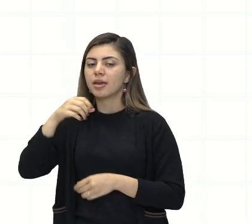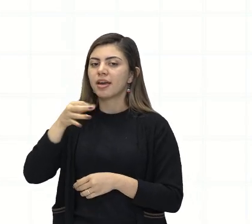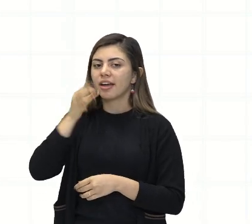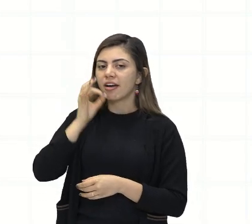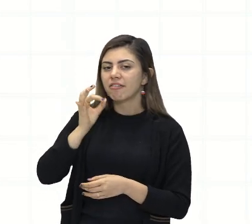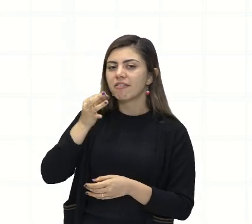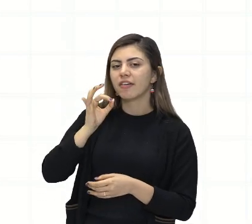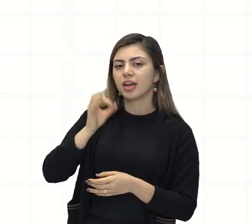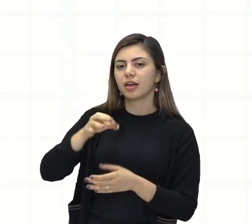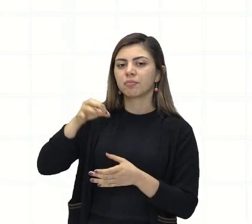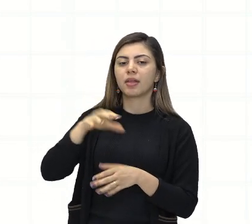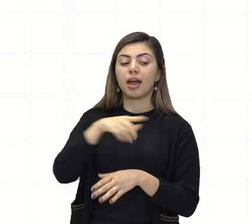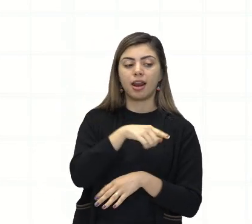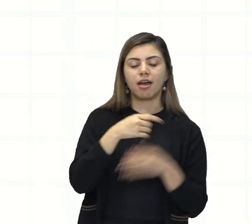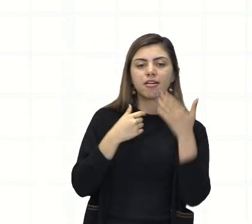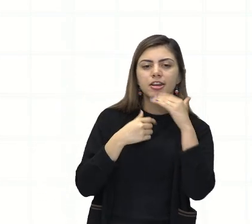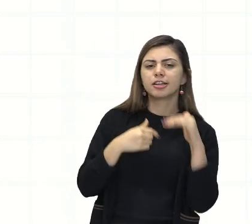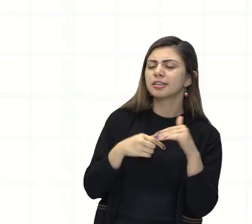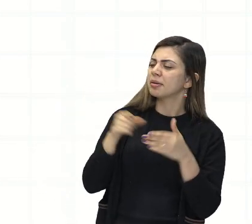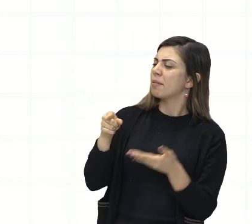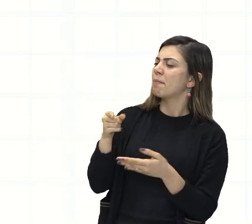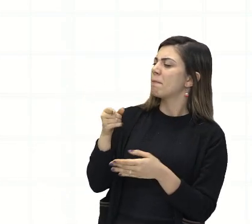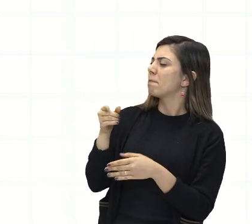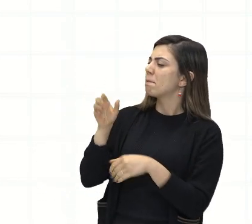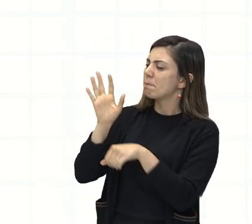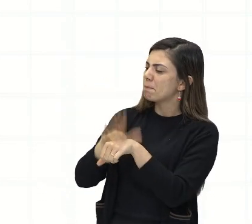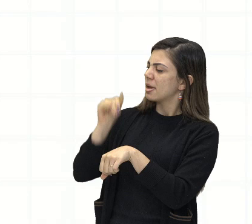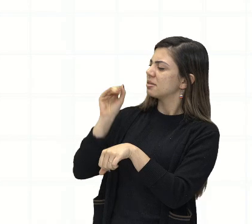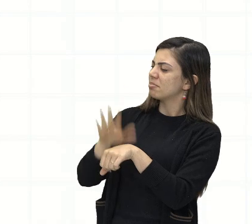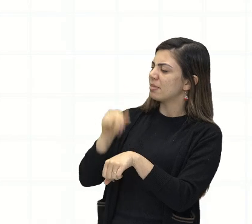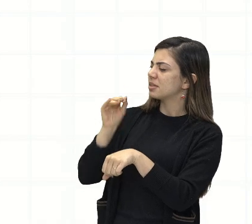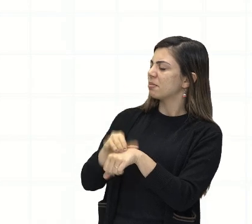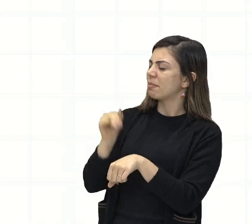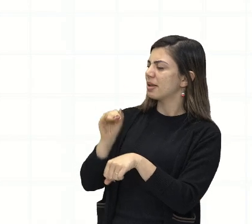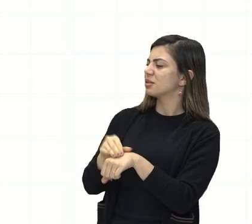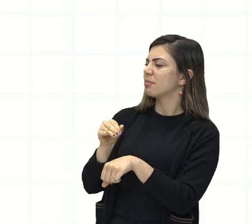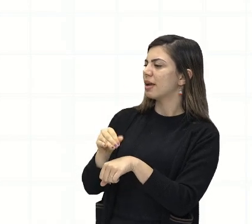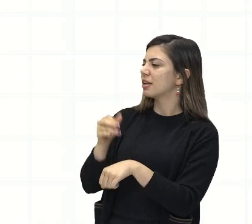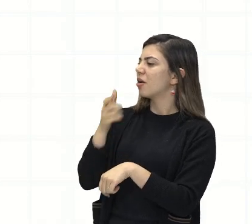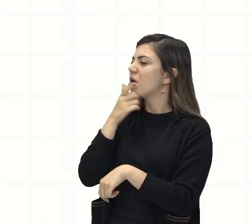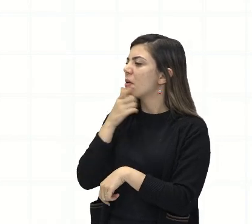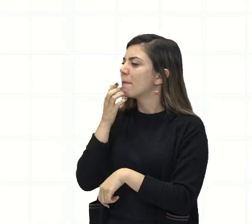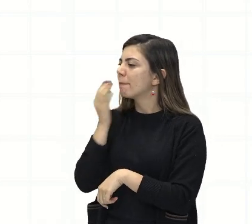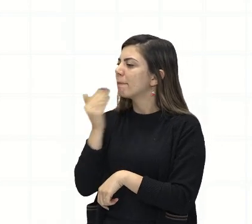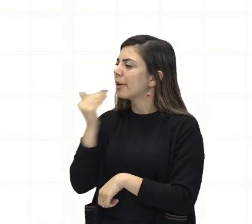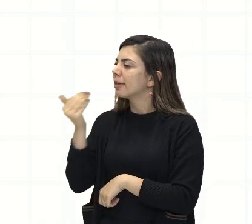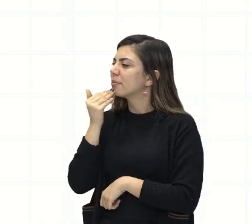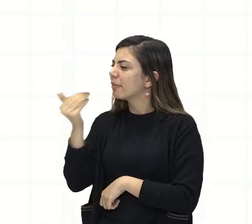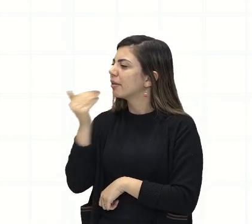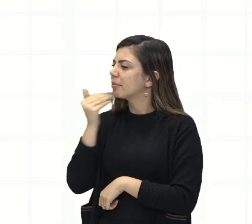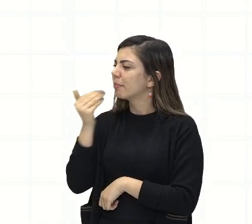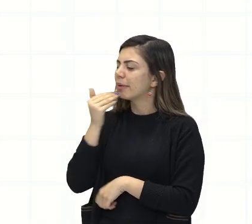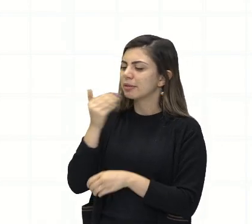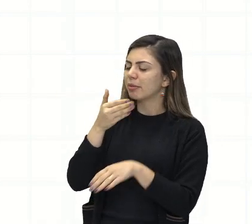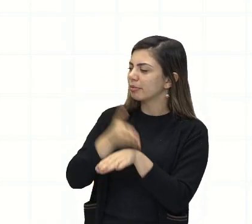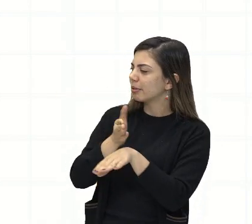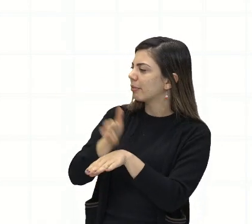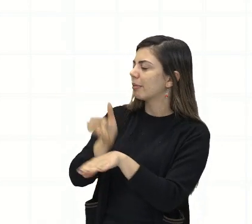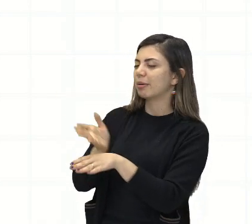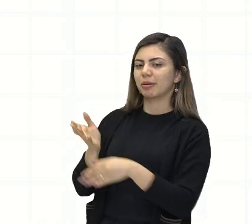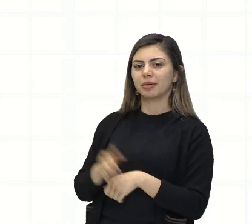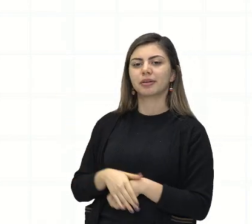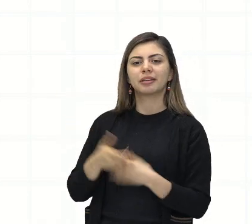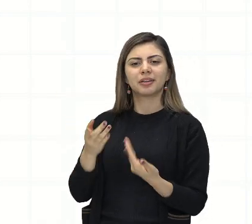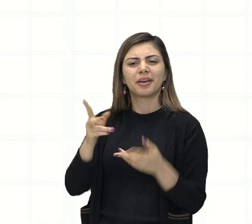sorrindo: menino pidão, como chamasse a atenção do pai dela, né? Como se tivesse ali brincando com ele, como